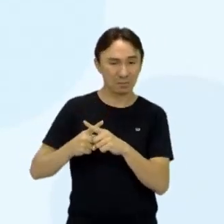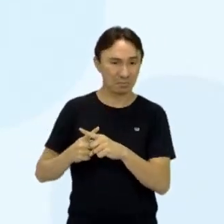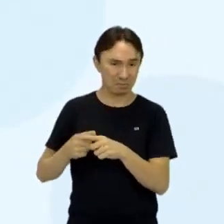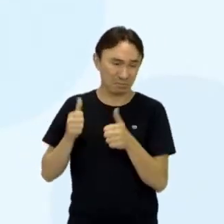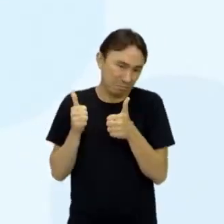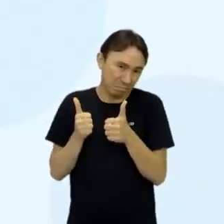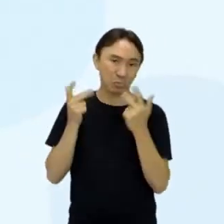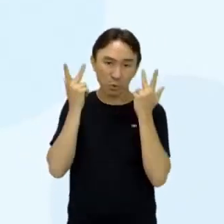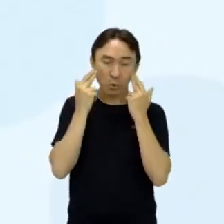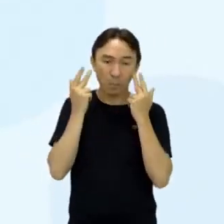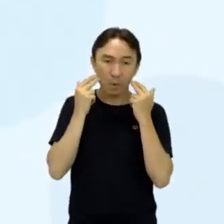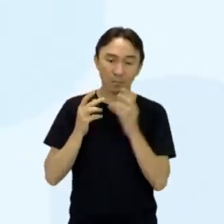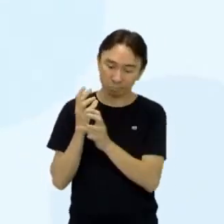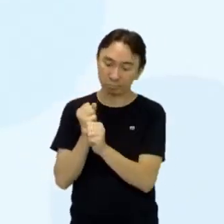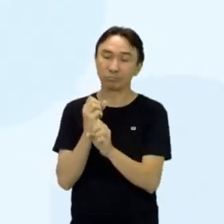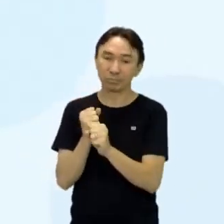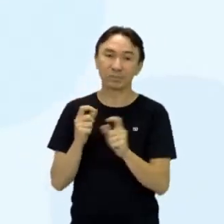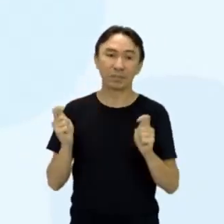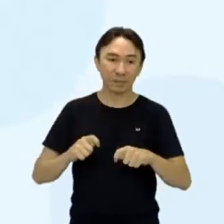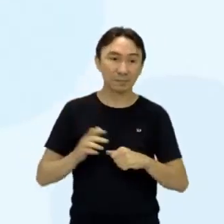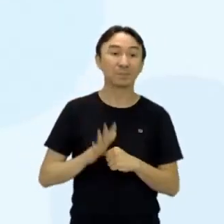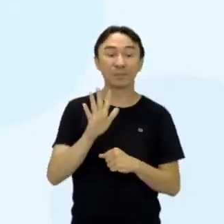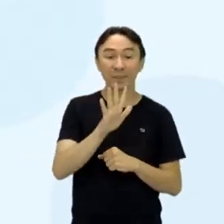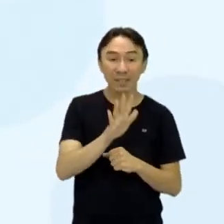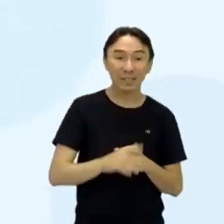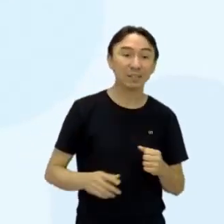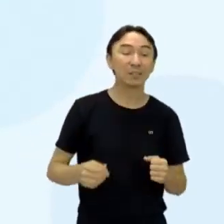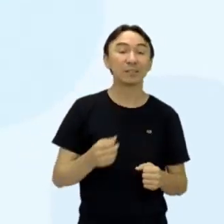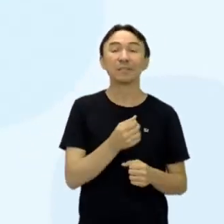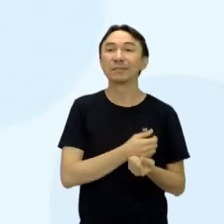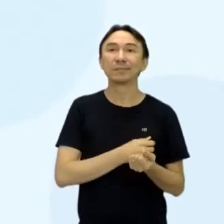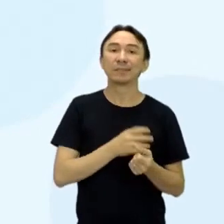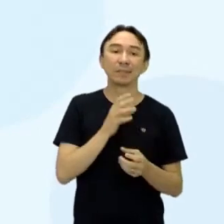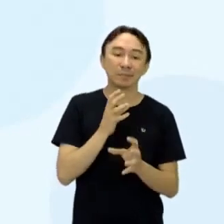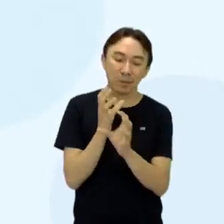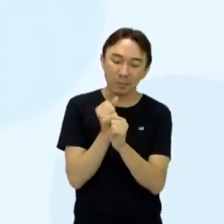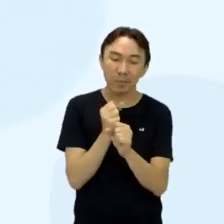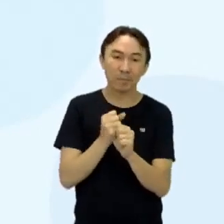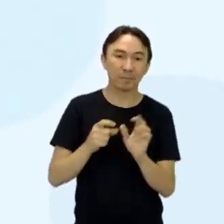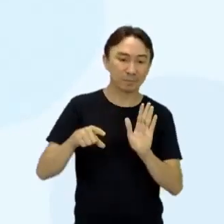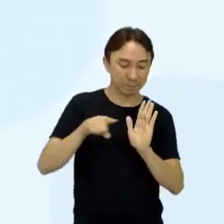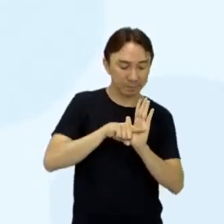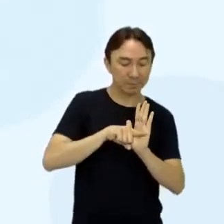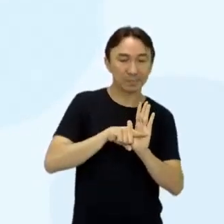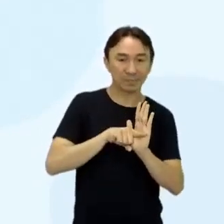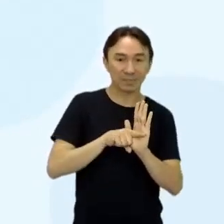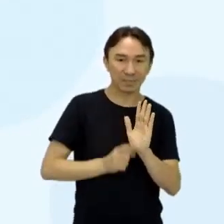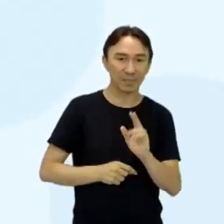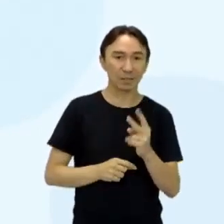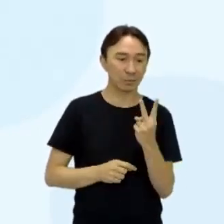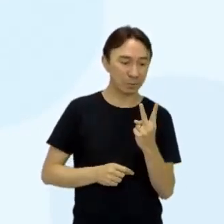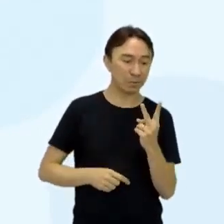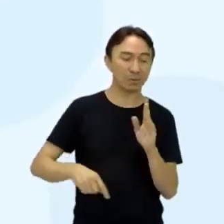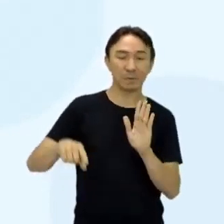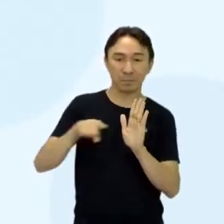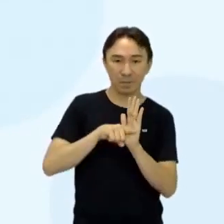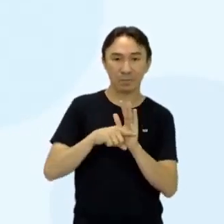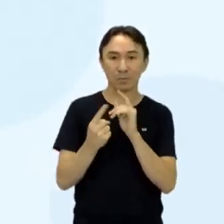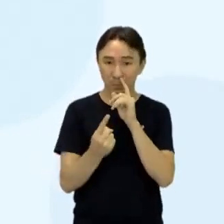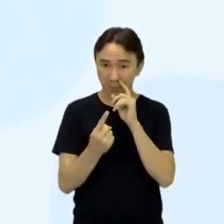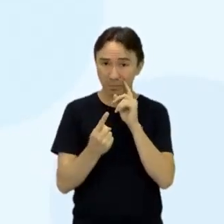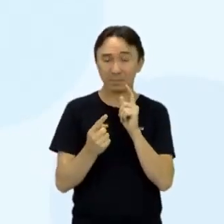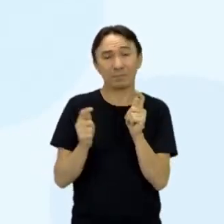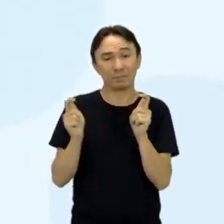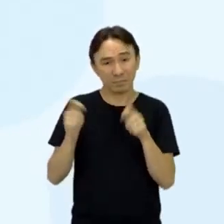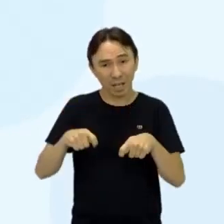a gente quer fazer continhas de menos, olha o que acontece, ó. 2 menos 1, a gente sabe fazer com os números naturais,